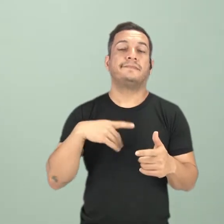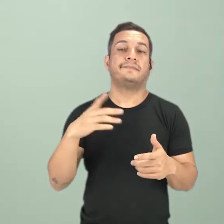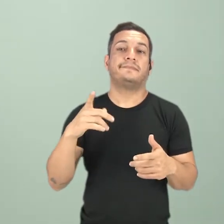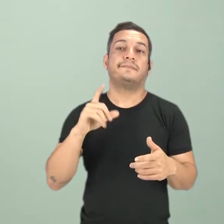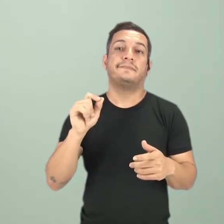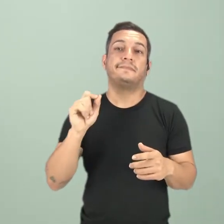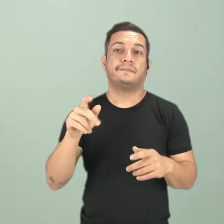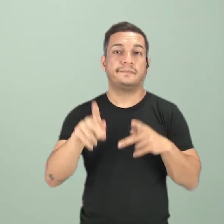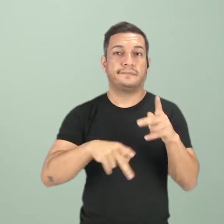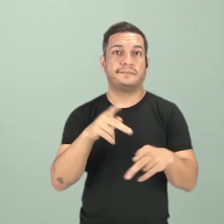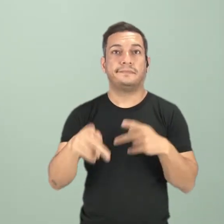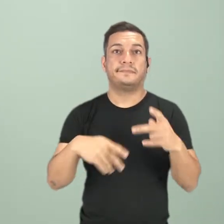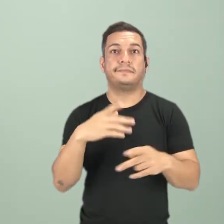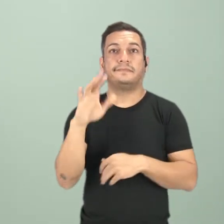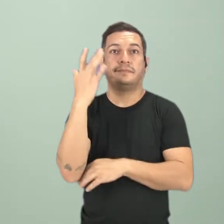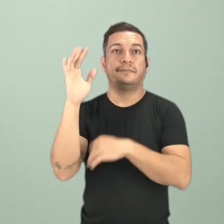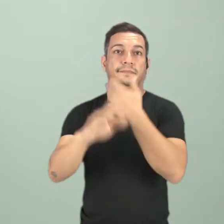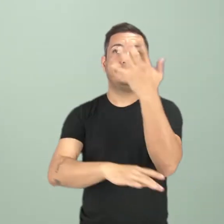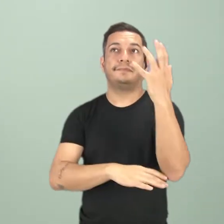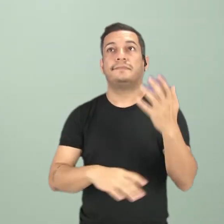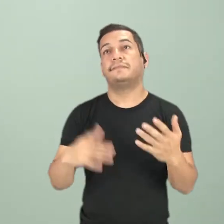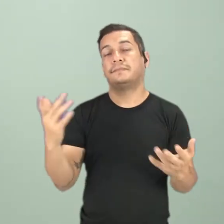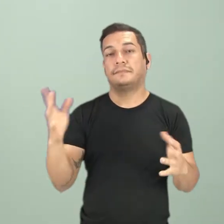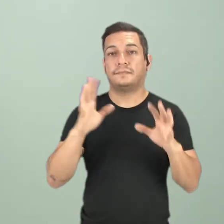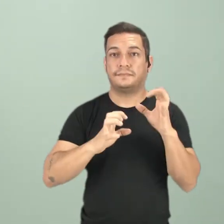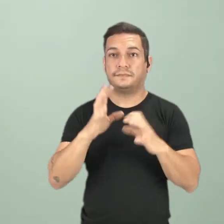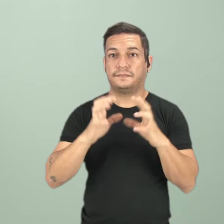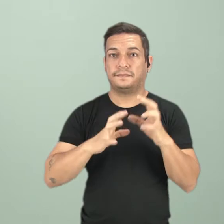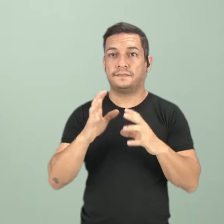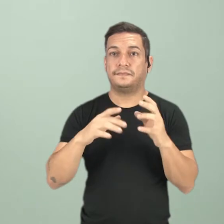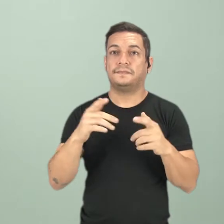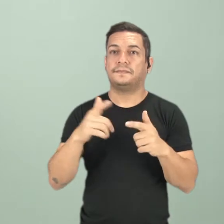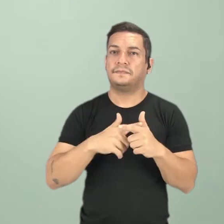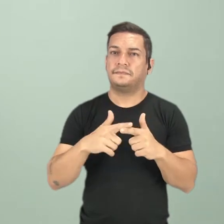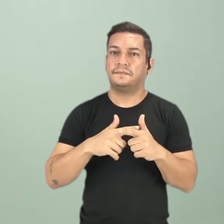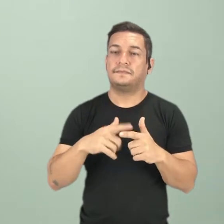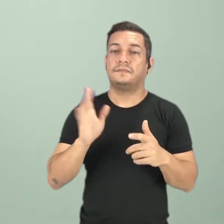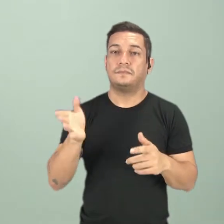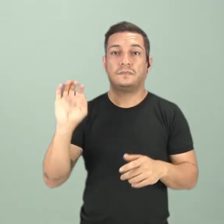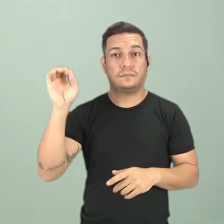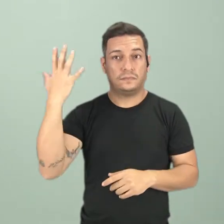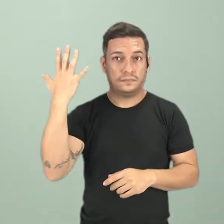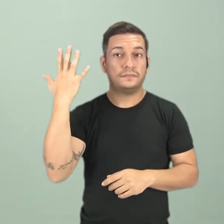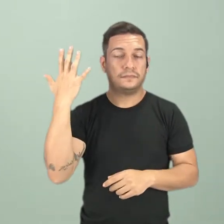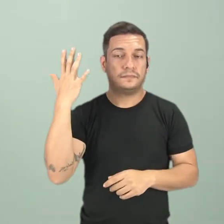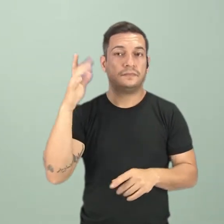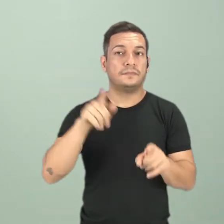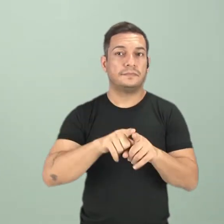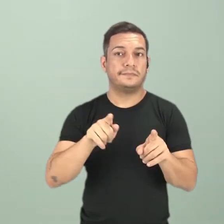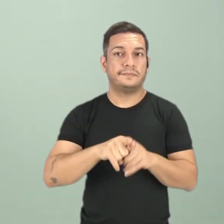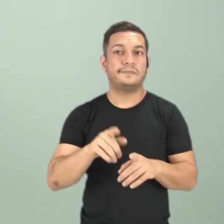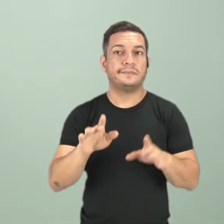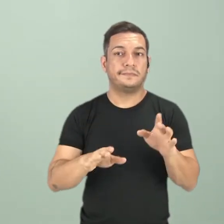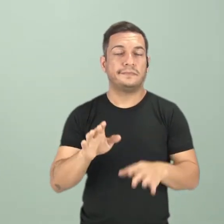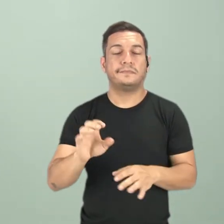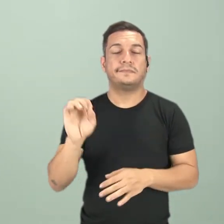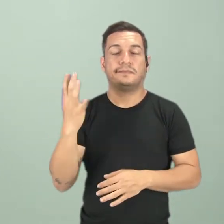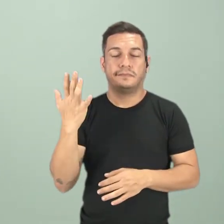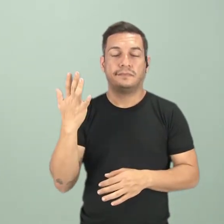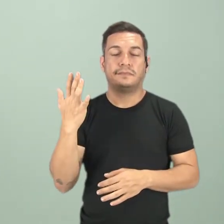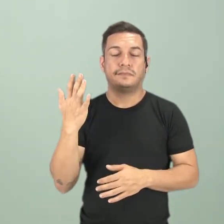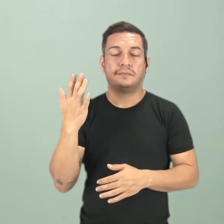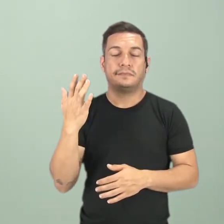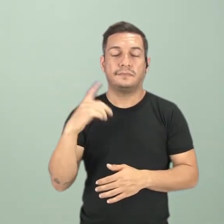vamos, durante esta aula, estar falando sobre esses conflitos que já aconteceram e que está acontecendo, esses conflitos de